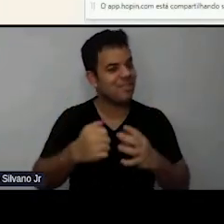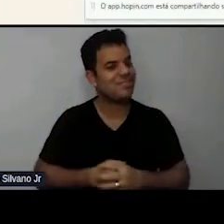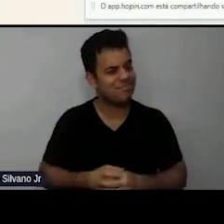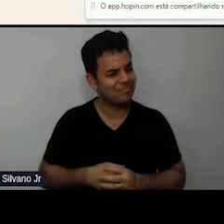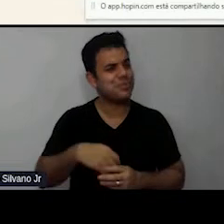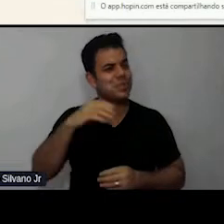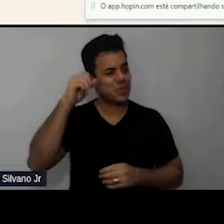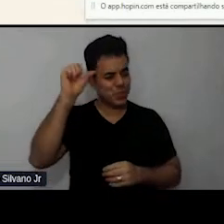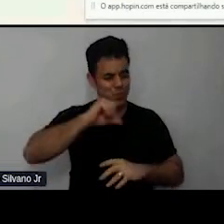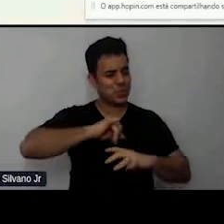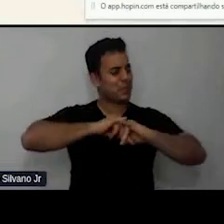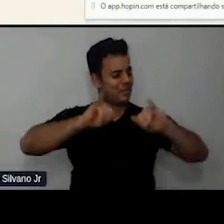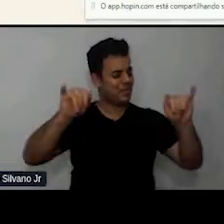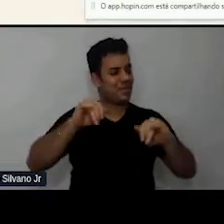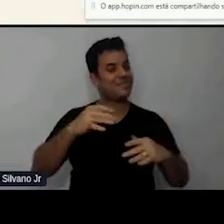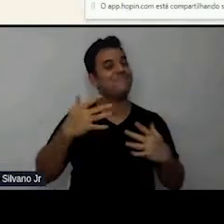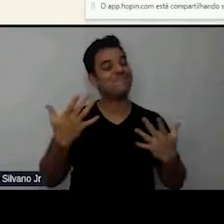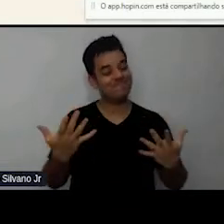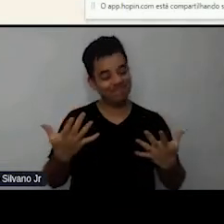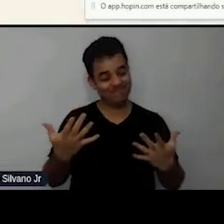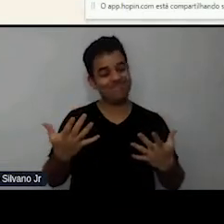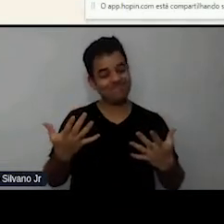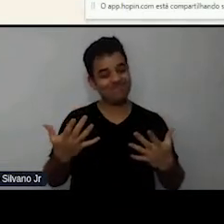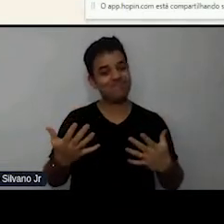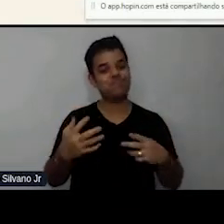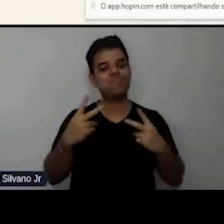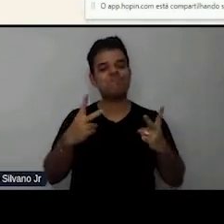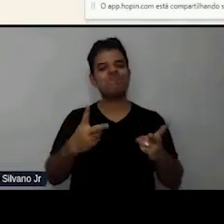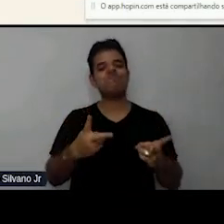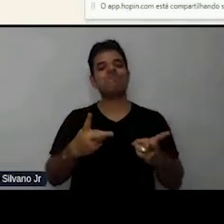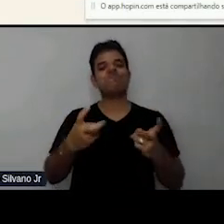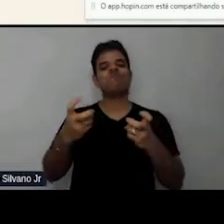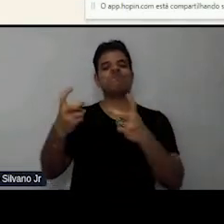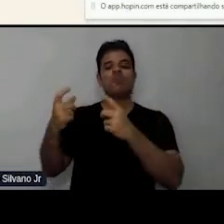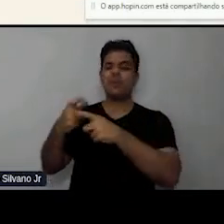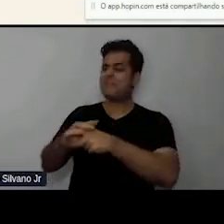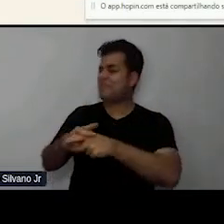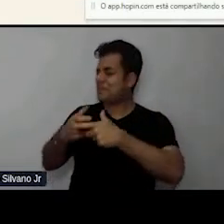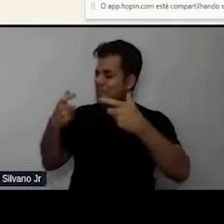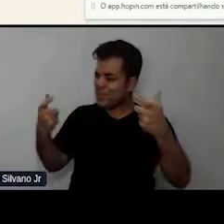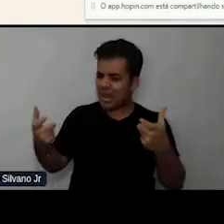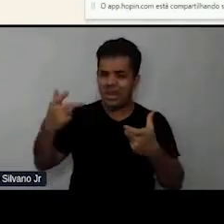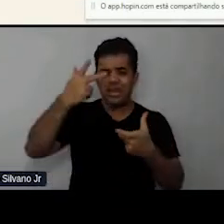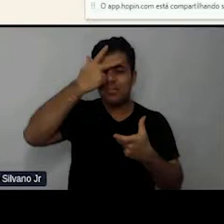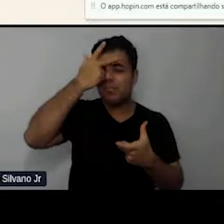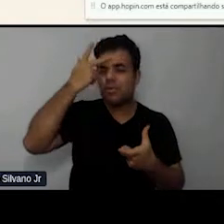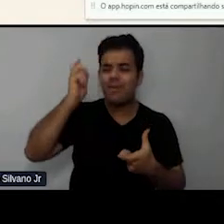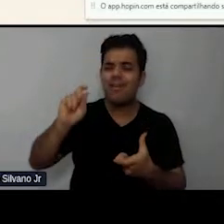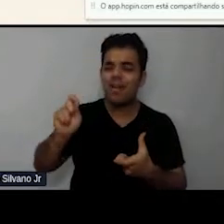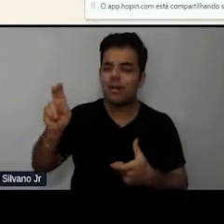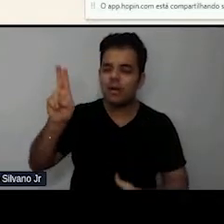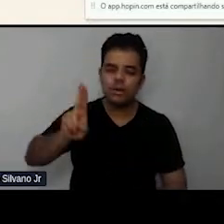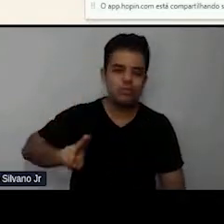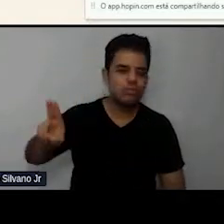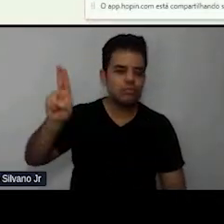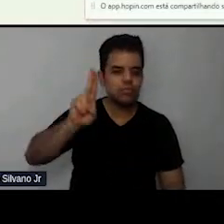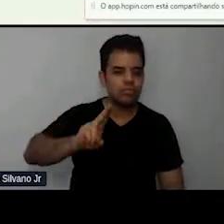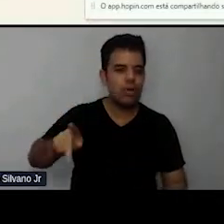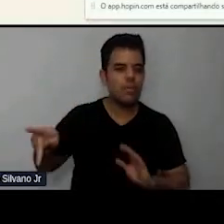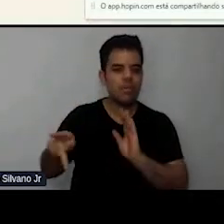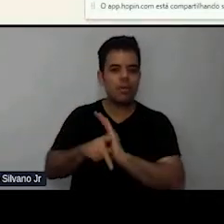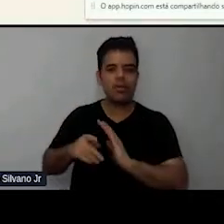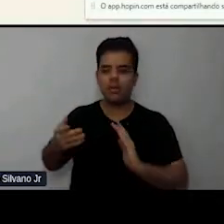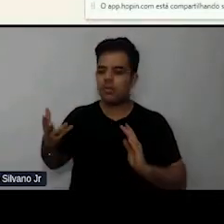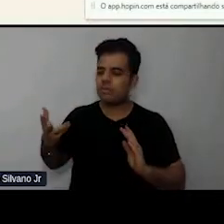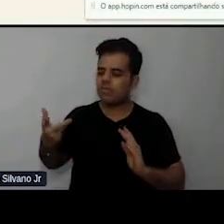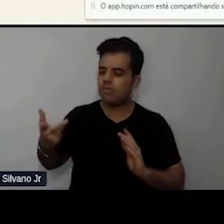né? Infelizmente, eu vejo muitas pessoas utilizando, né, o PageSpeed e o